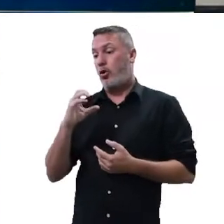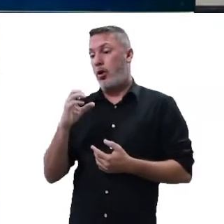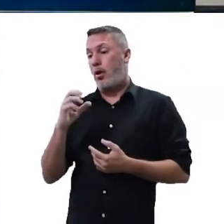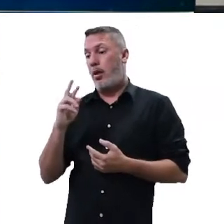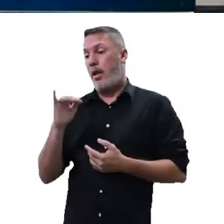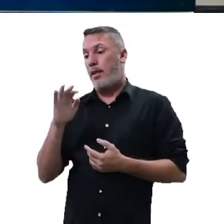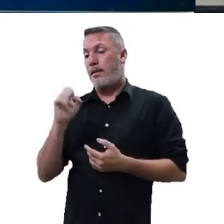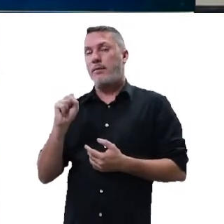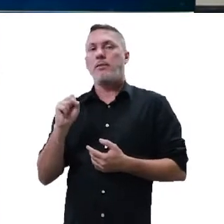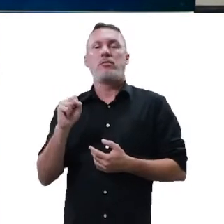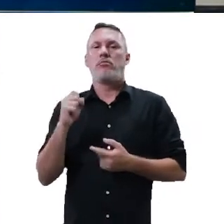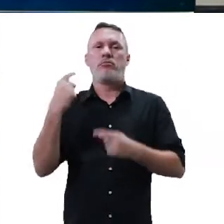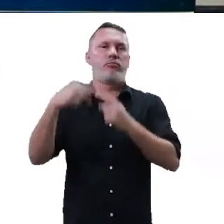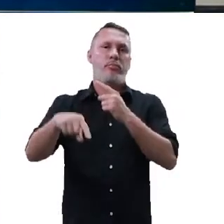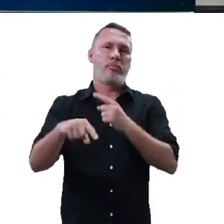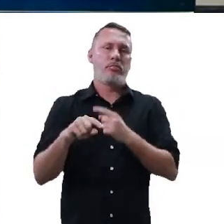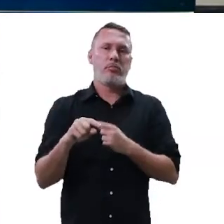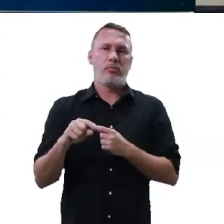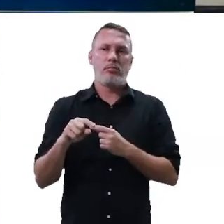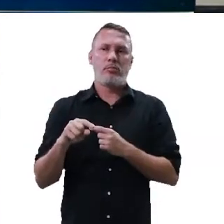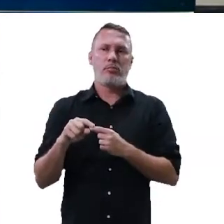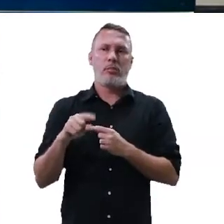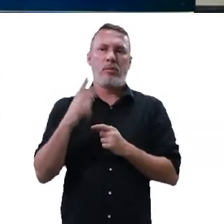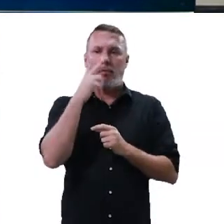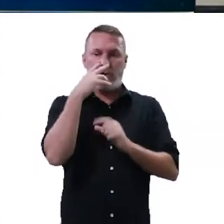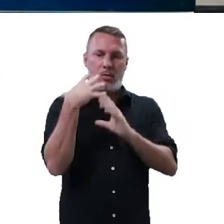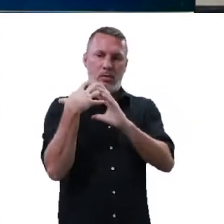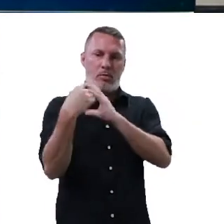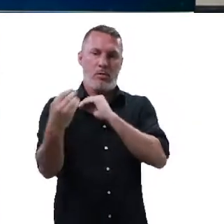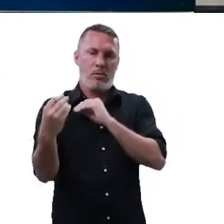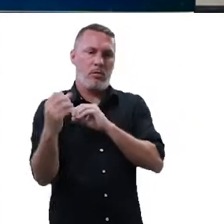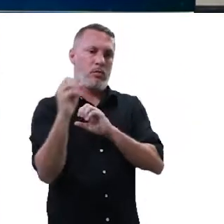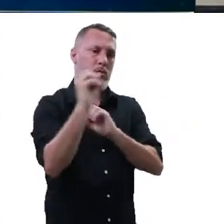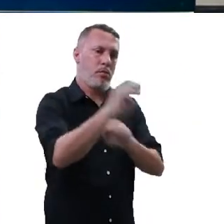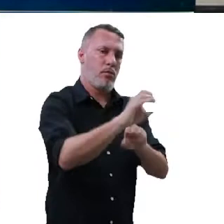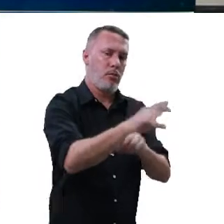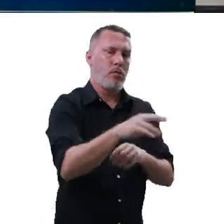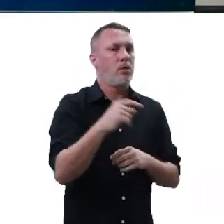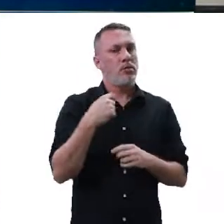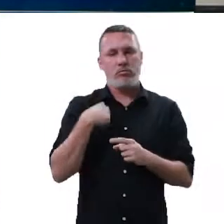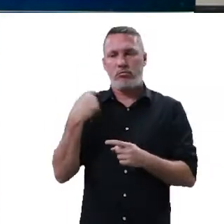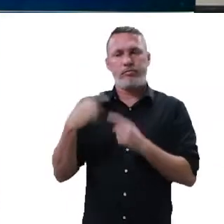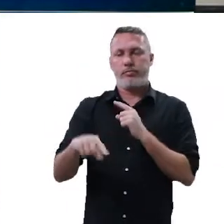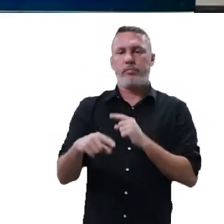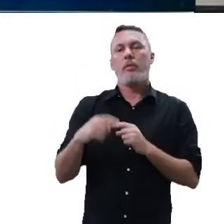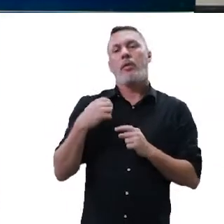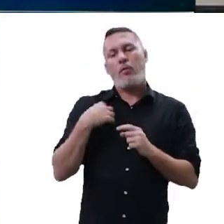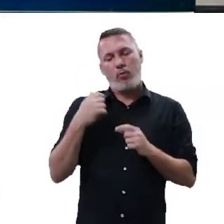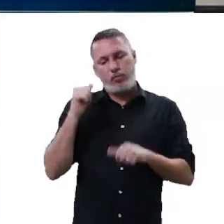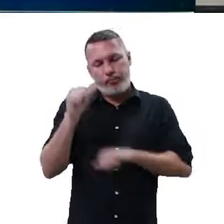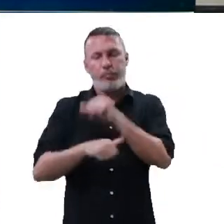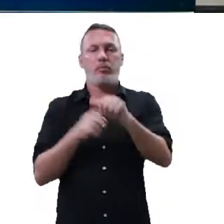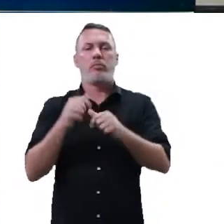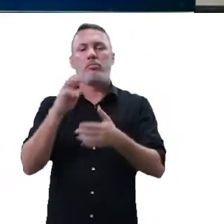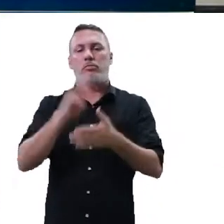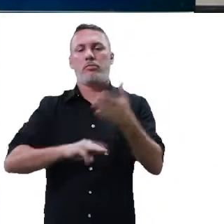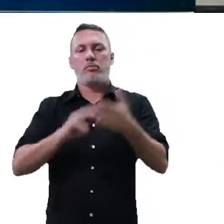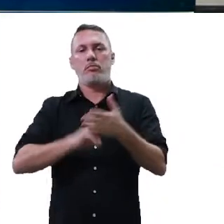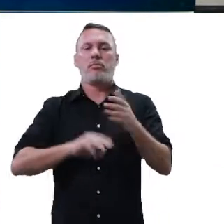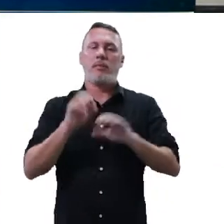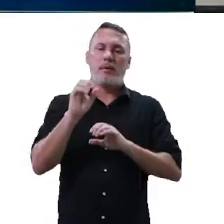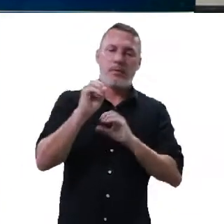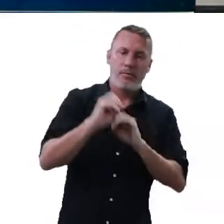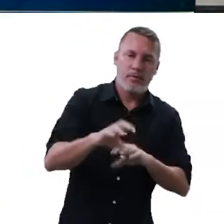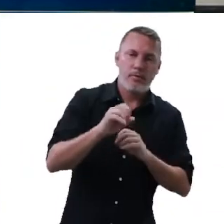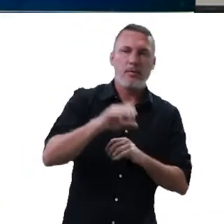Sócrates não concorda. E o Sócrates então propõe uma nova forma de ensino e de aprendizagem. Ele causou uma